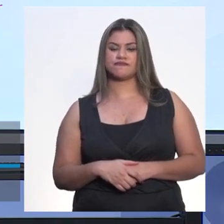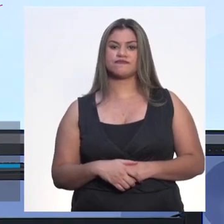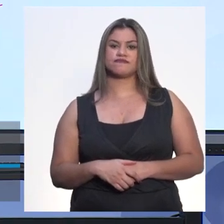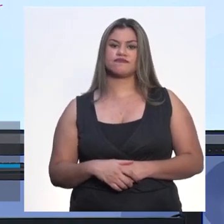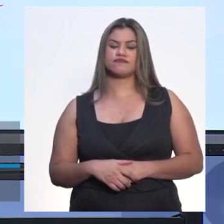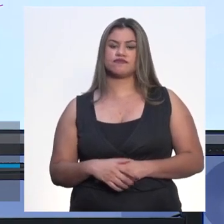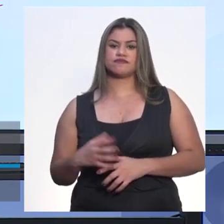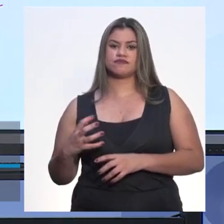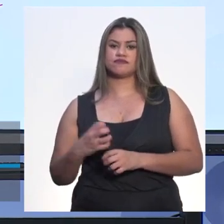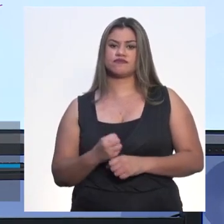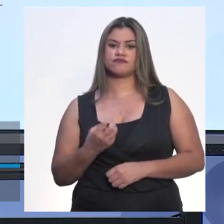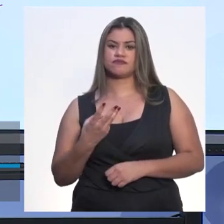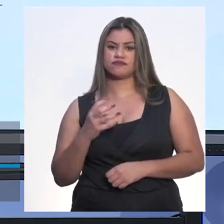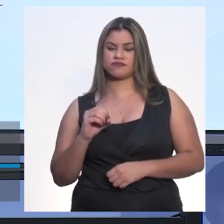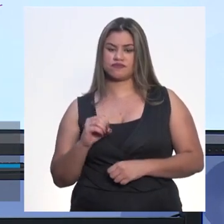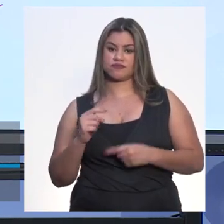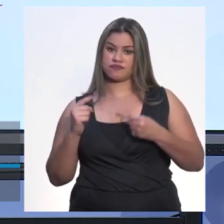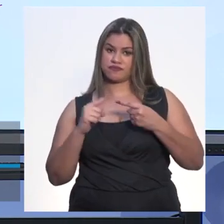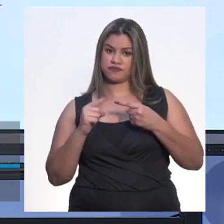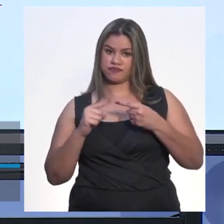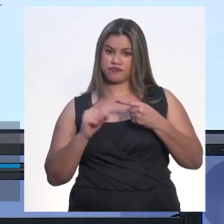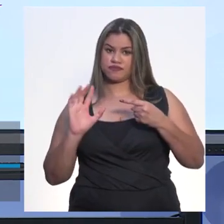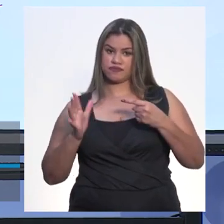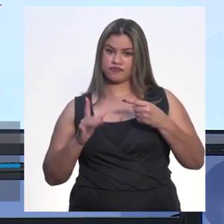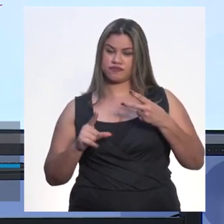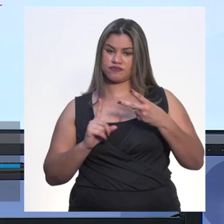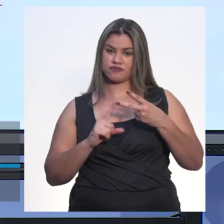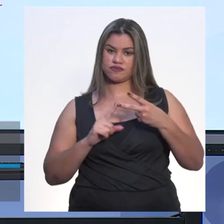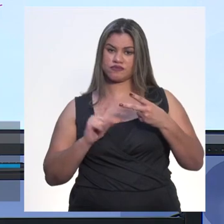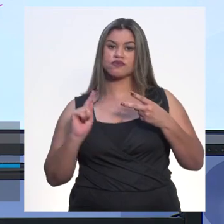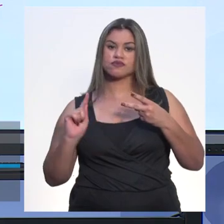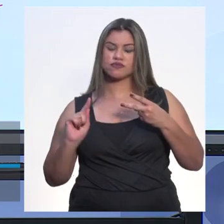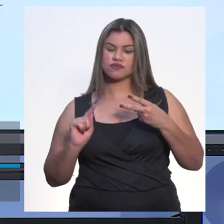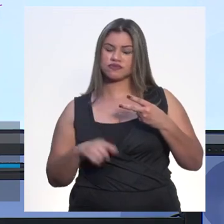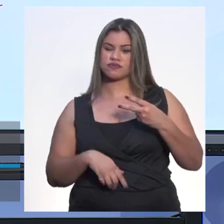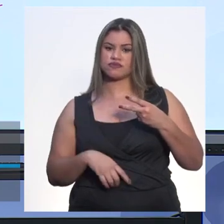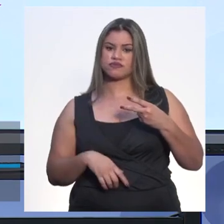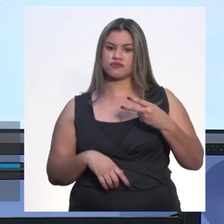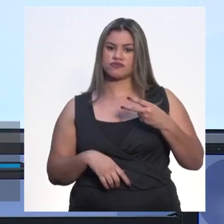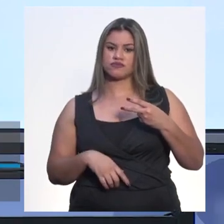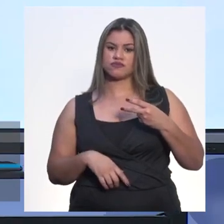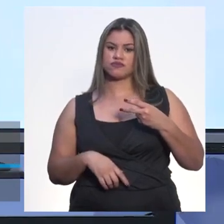30. Essa é uma forma. Qual que é a outra forma que eu posso utilizar?